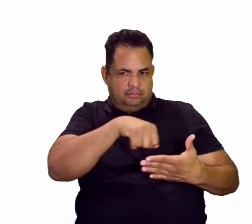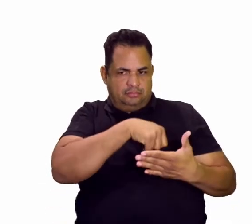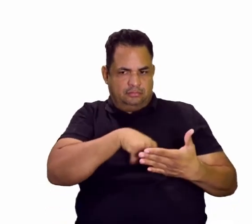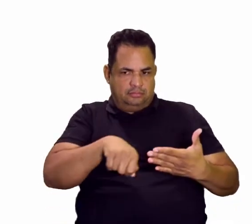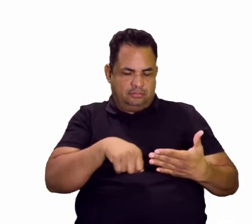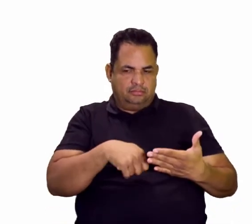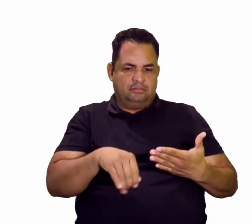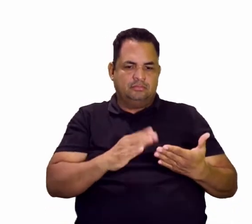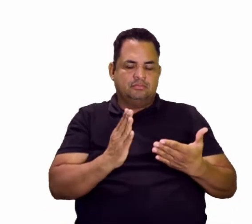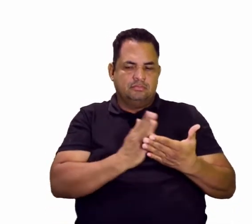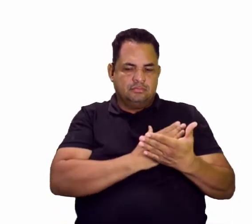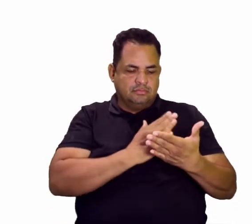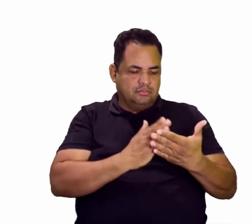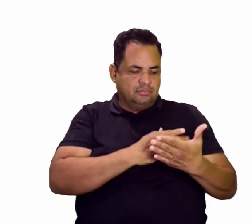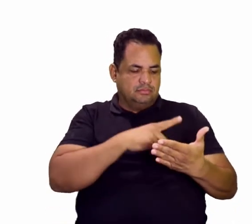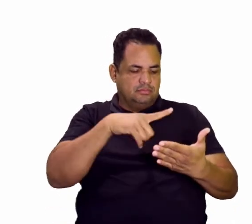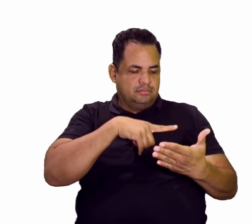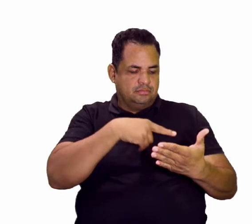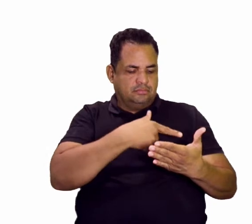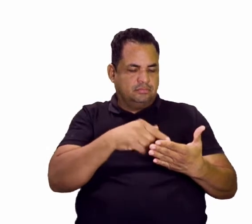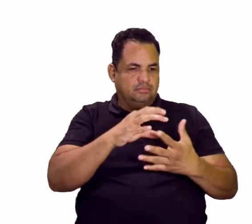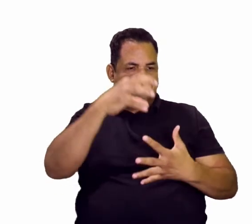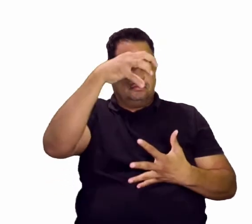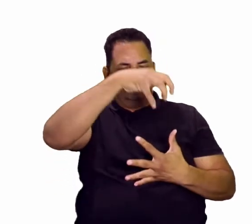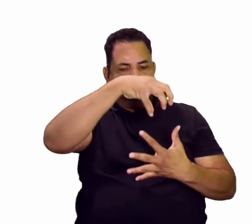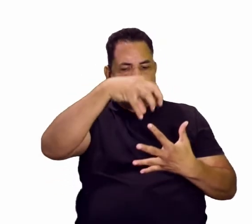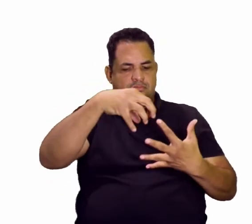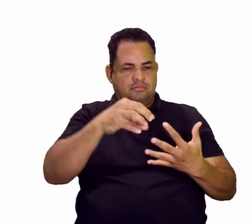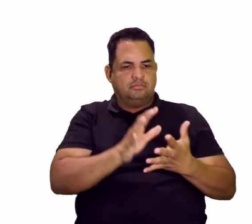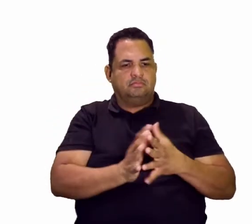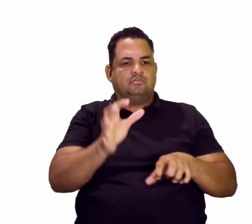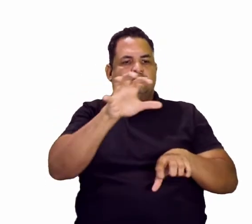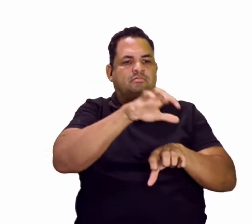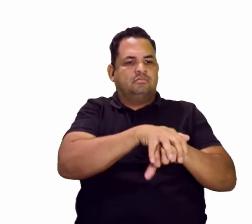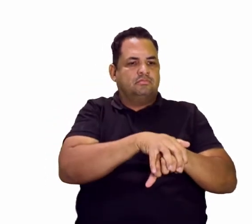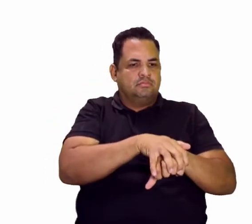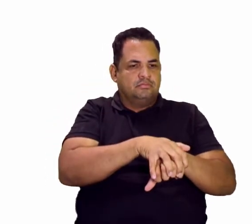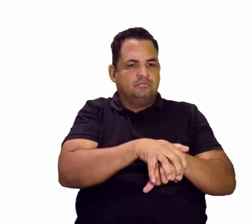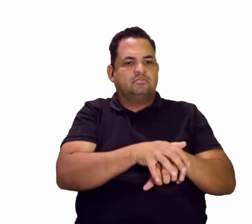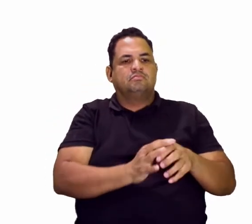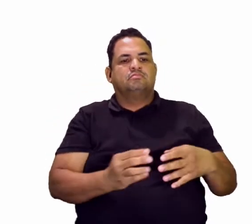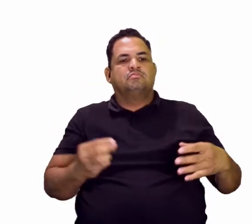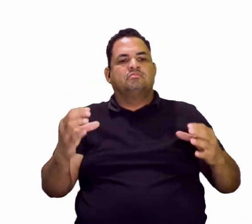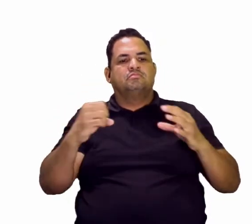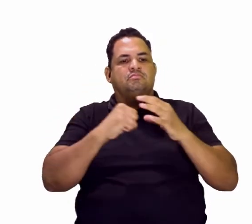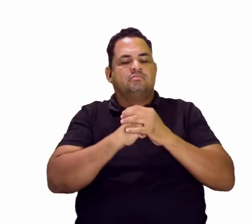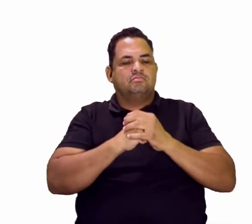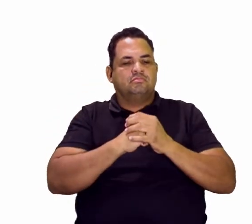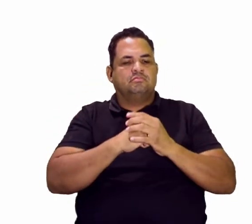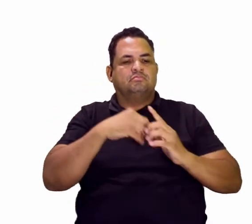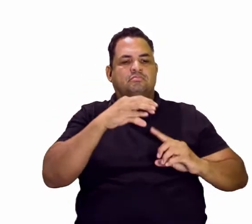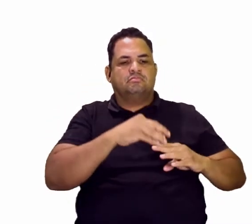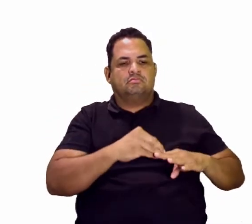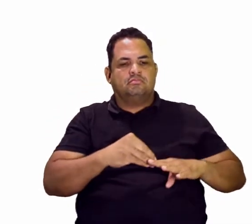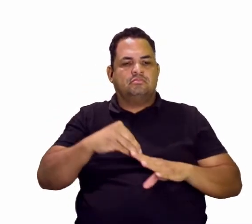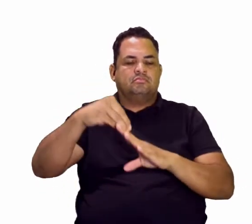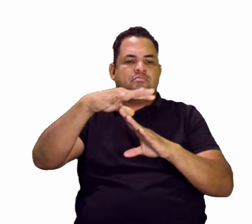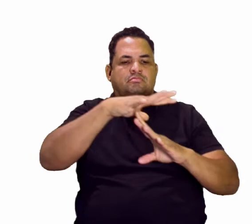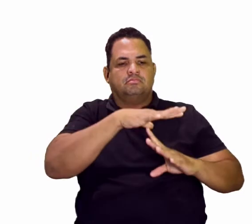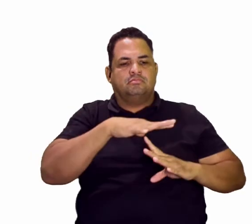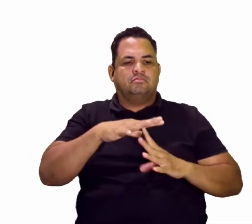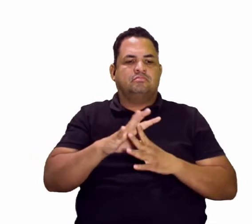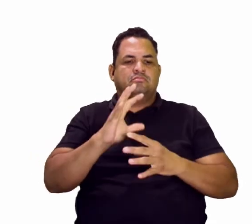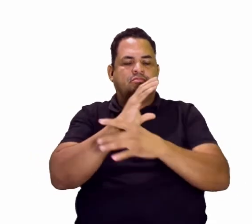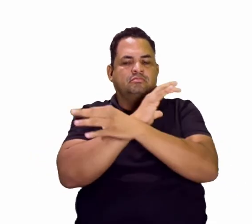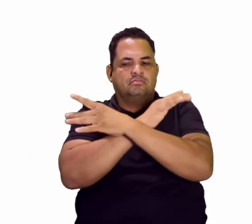seu caderno, que nós temos esse reino Monera, reino protista, reino fungi, plantae e